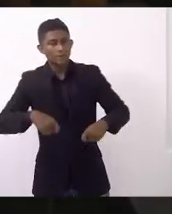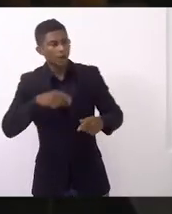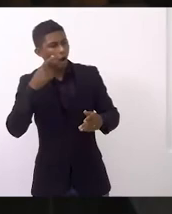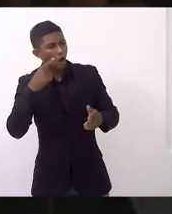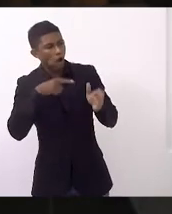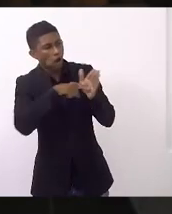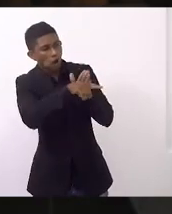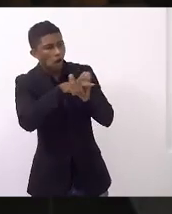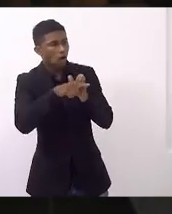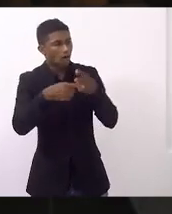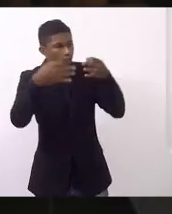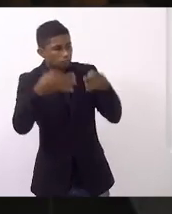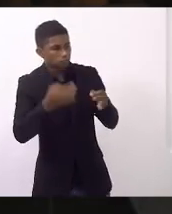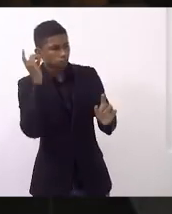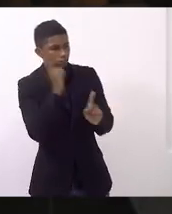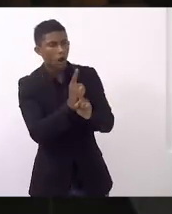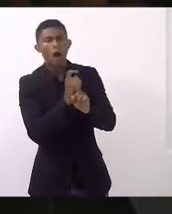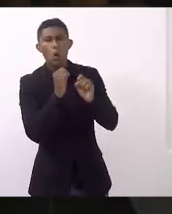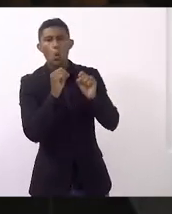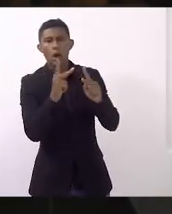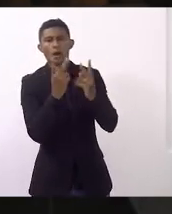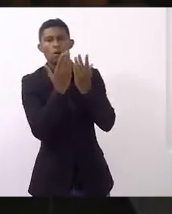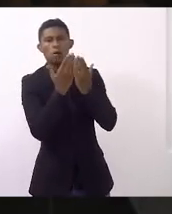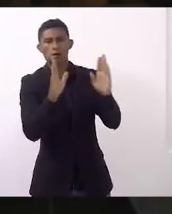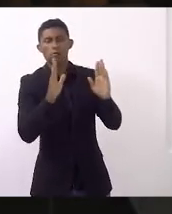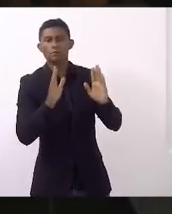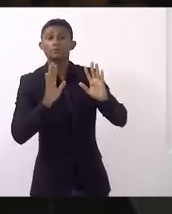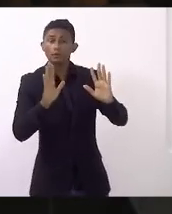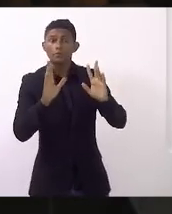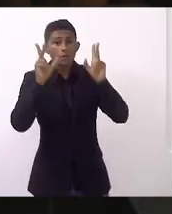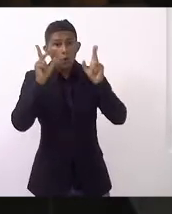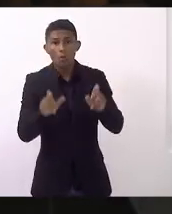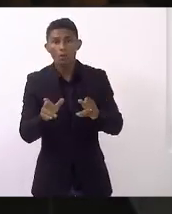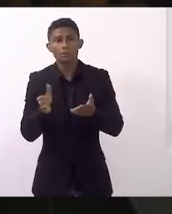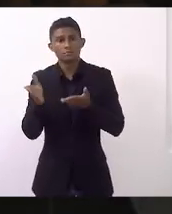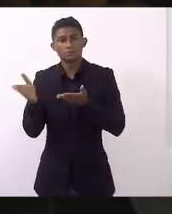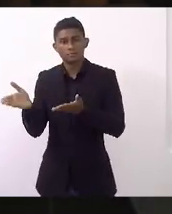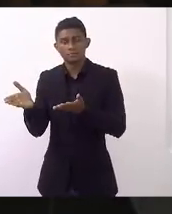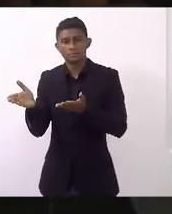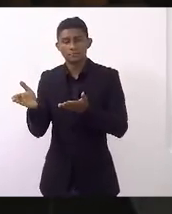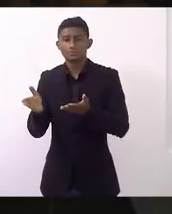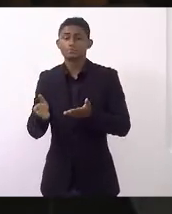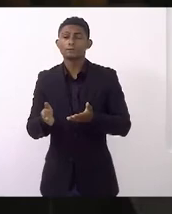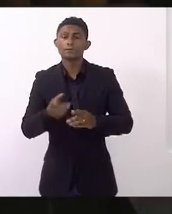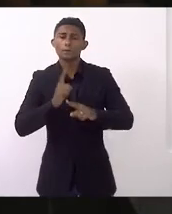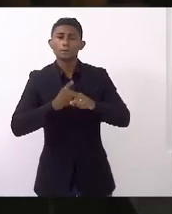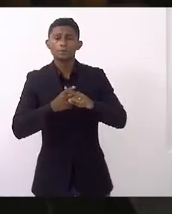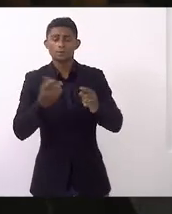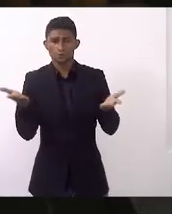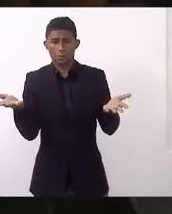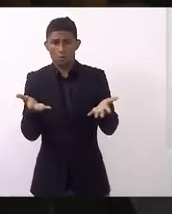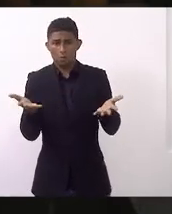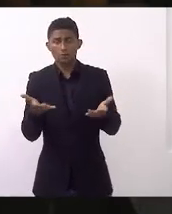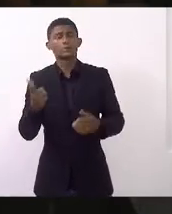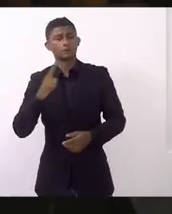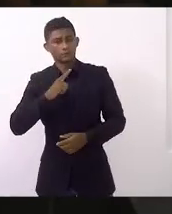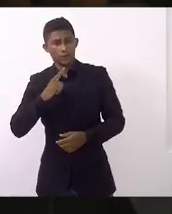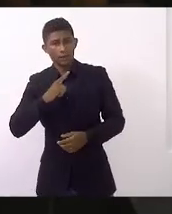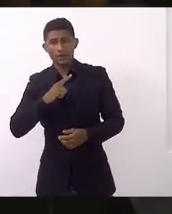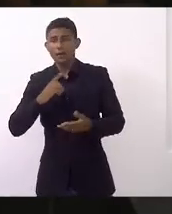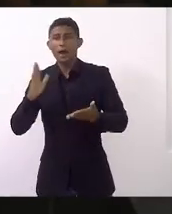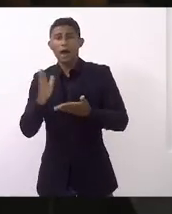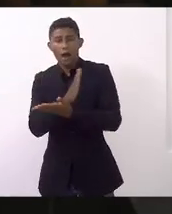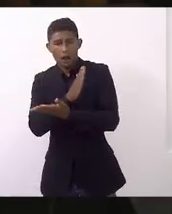âmbito administrativo é o mais racional e razoável, porque hoje você tem pessoas reféns